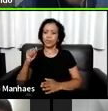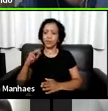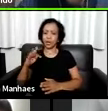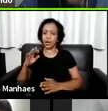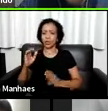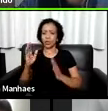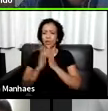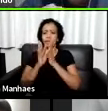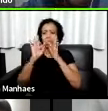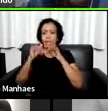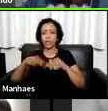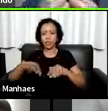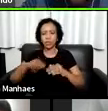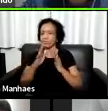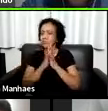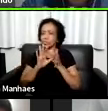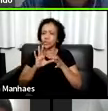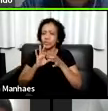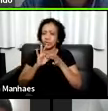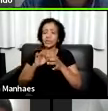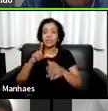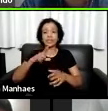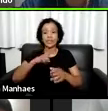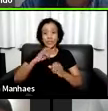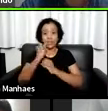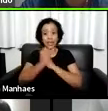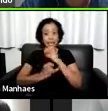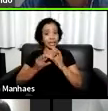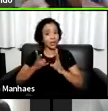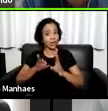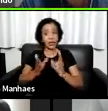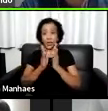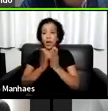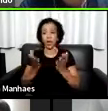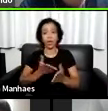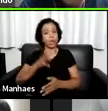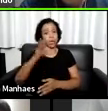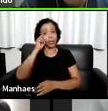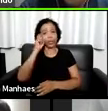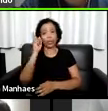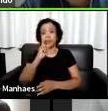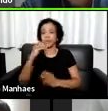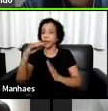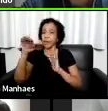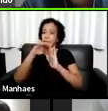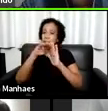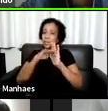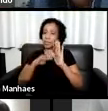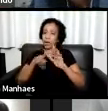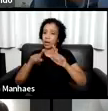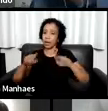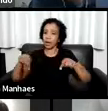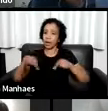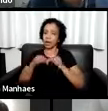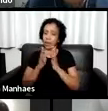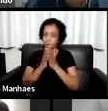com a bênção. Nós estamos juntos e você que está aí na internet está junto conosco, nós não vamos dormir hoje até fecharmos essa sala de oração.